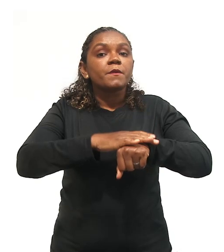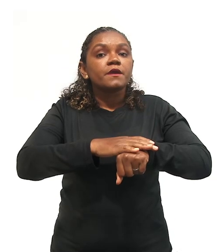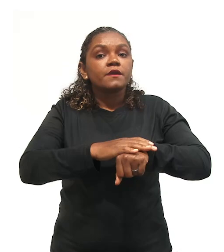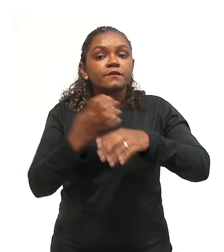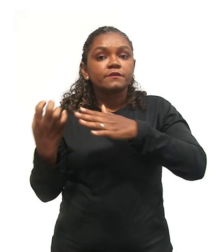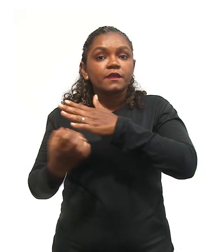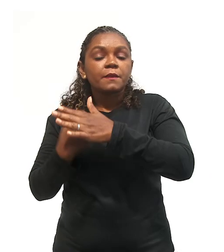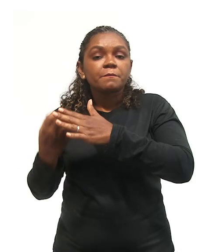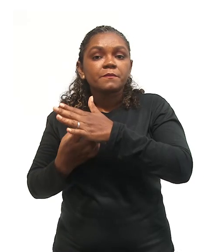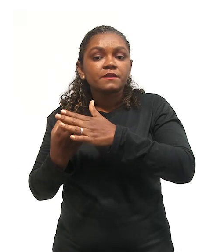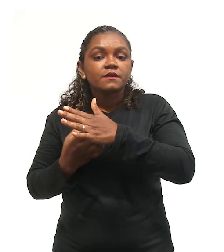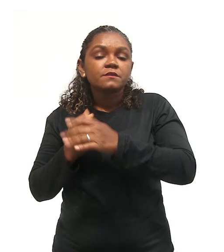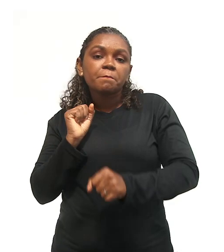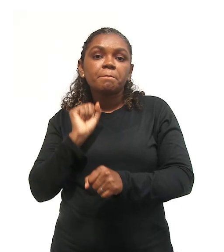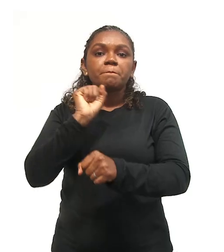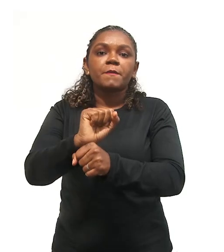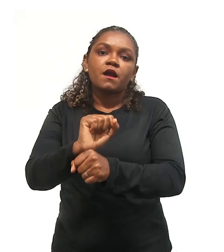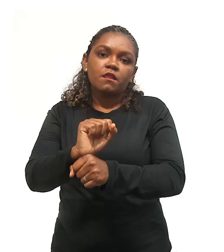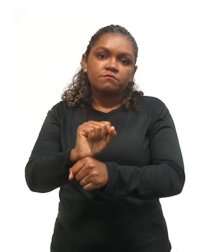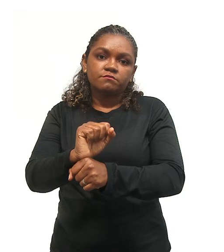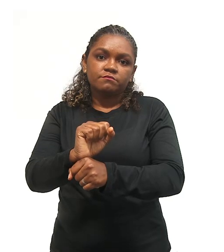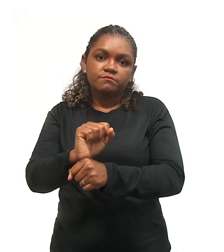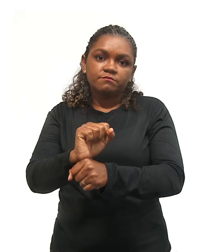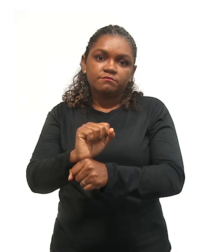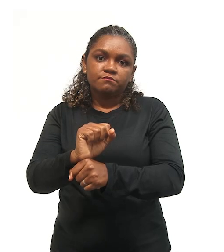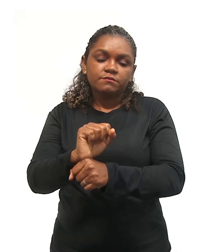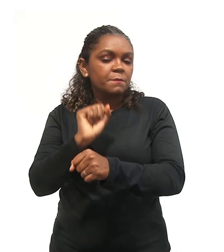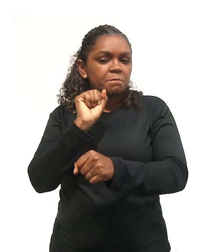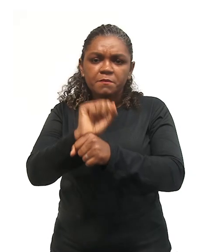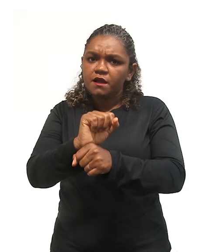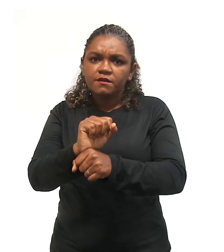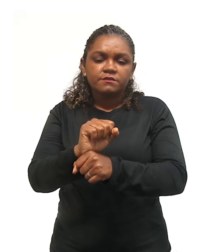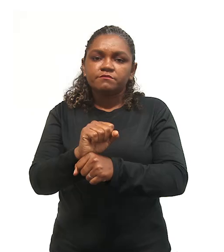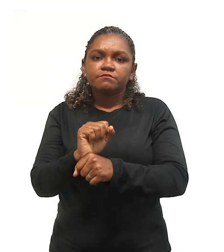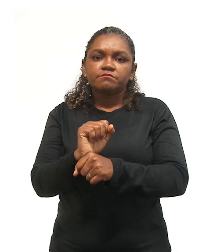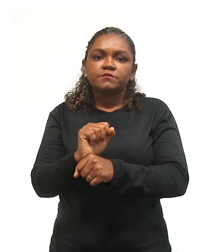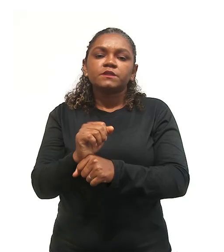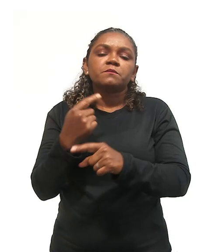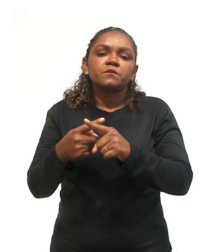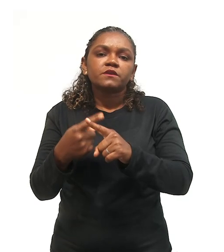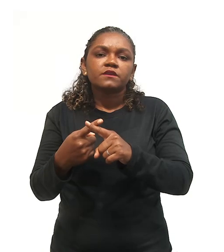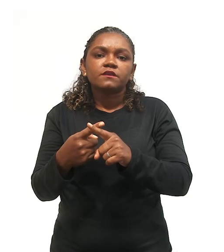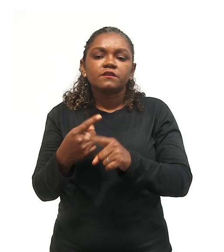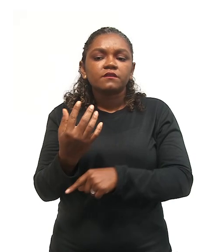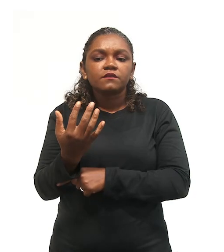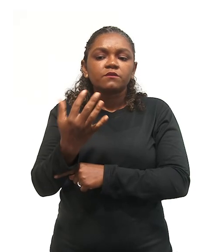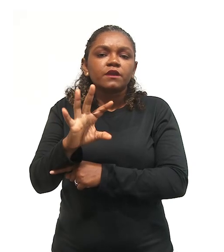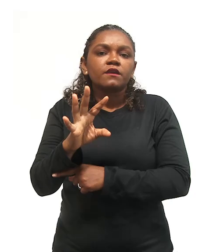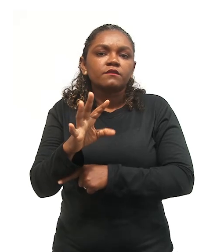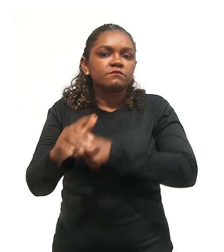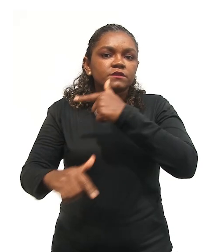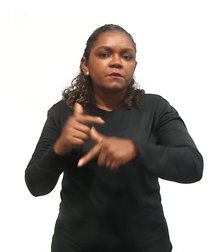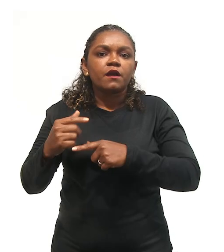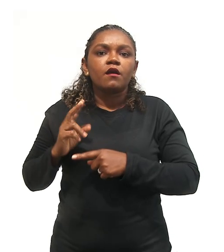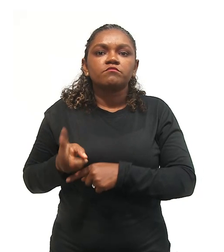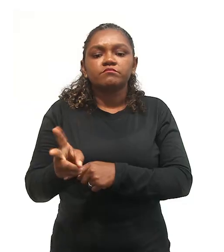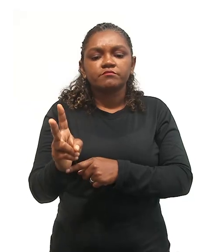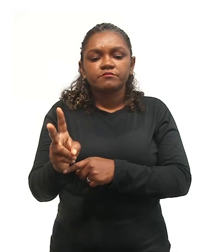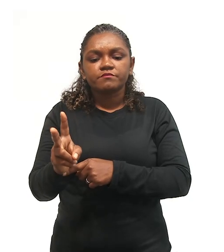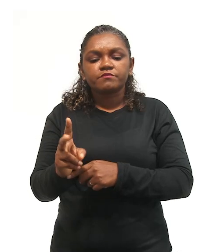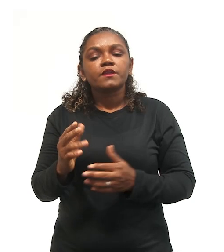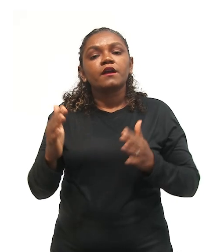empresa deixa de operar para seus fins sociais, para a finalidade essencial dela. E ela entra